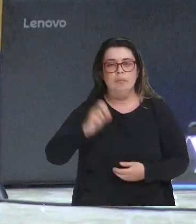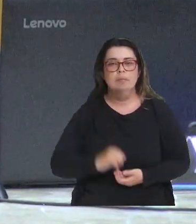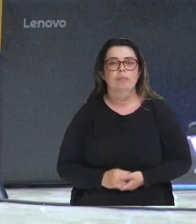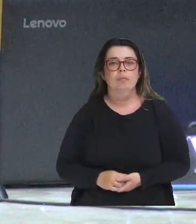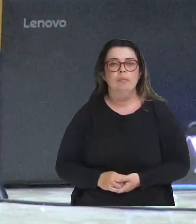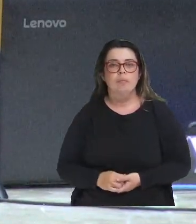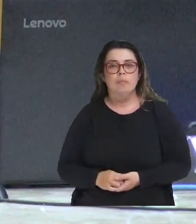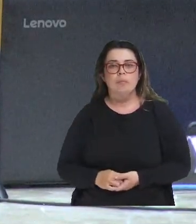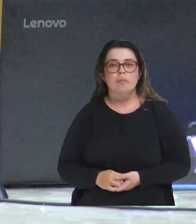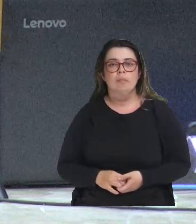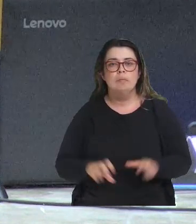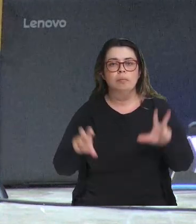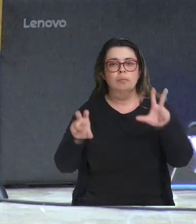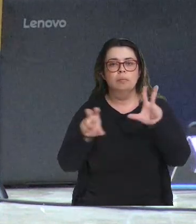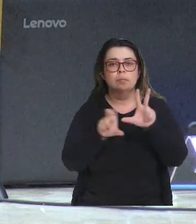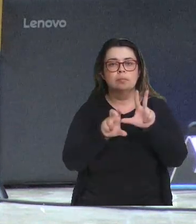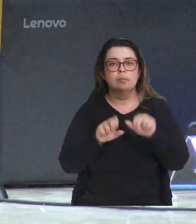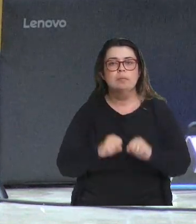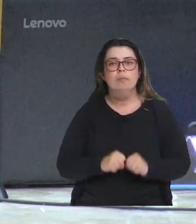175/2022, de autoria do Poder Executivo,